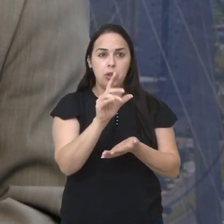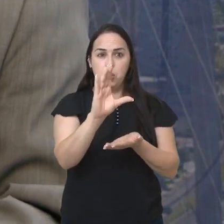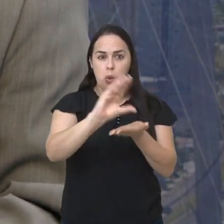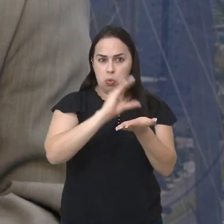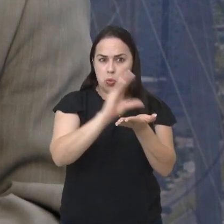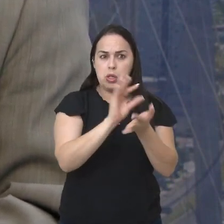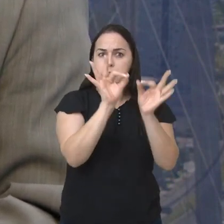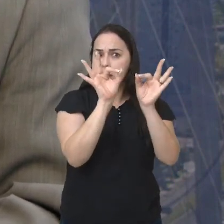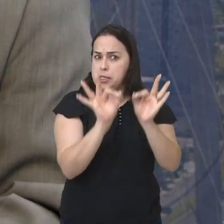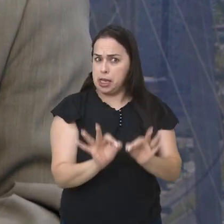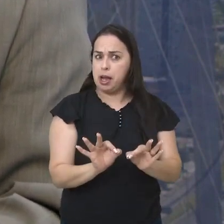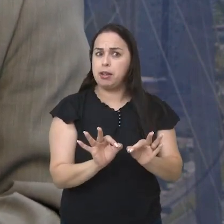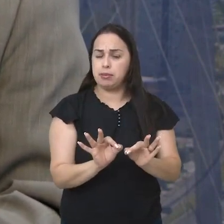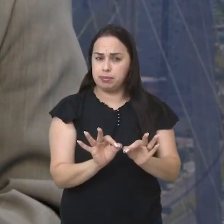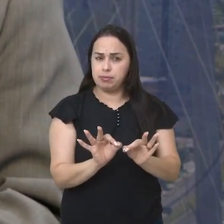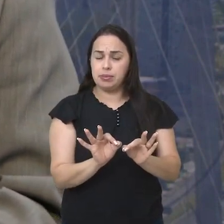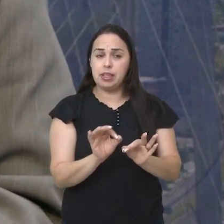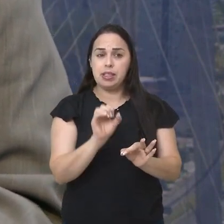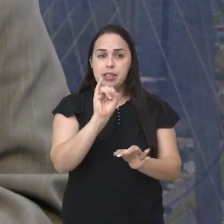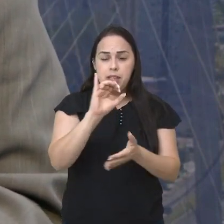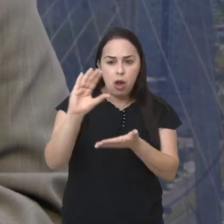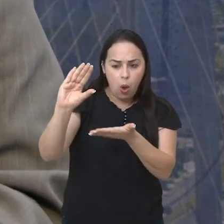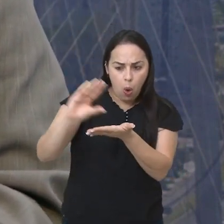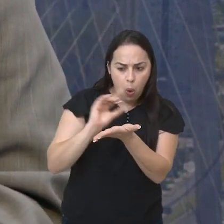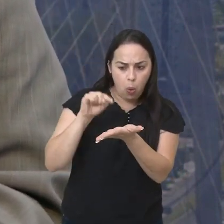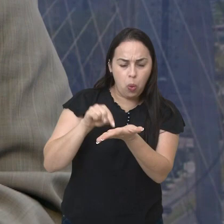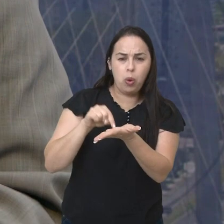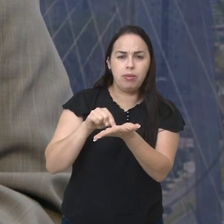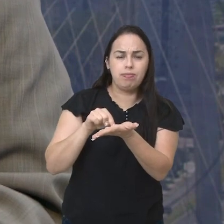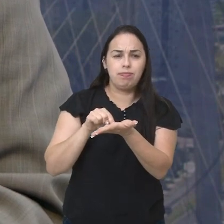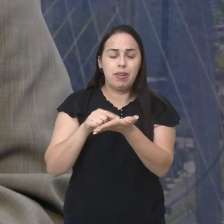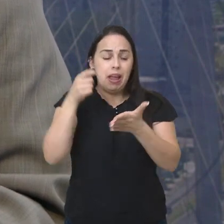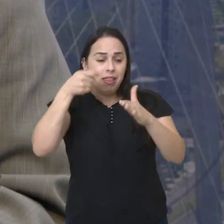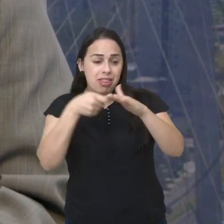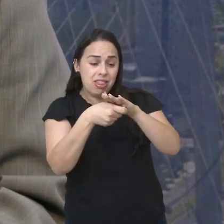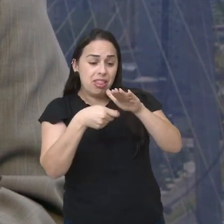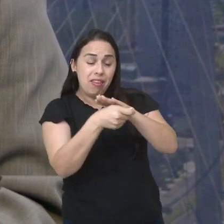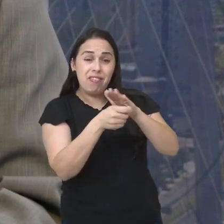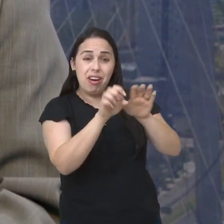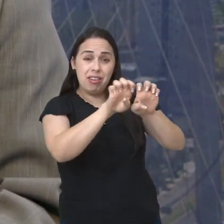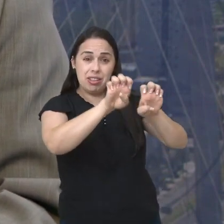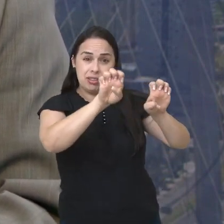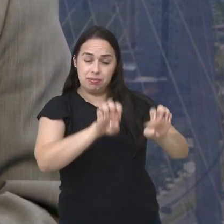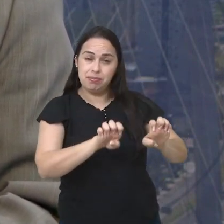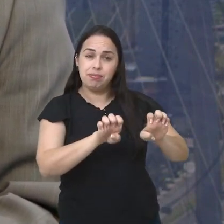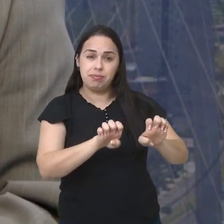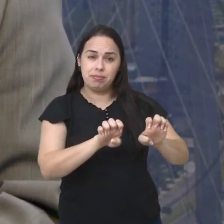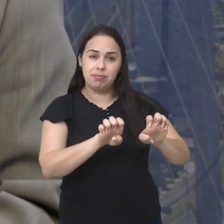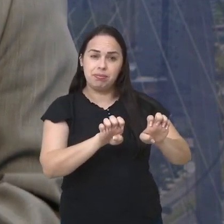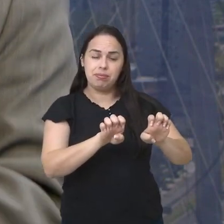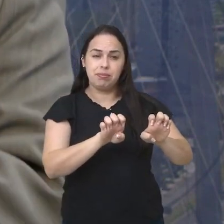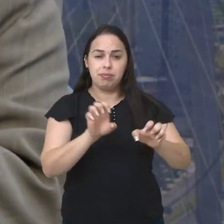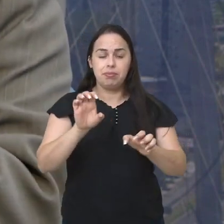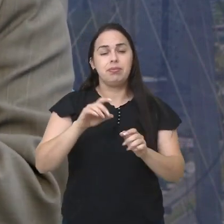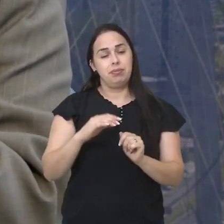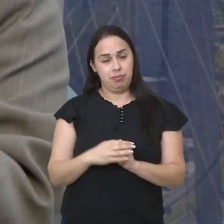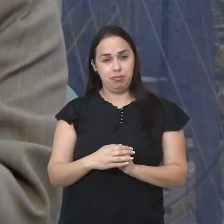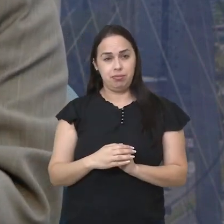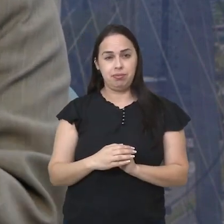lucro. Se der algum lucro, não é lucro na essência do direito, né? Ele pode falar aí que é um superávit que vai